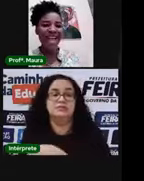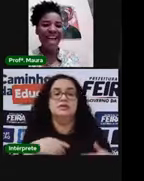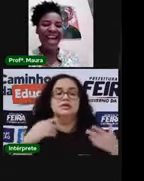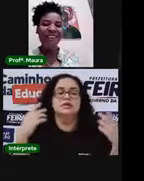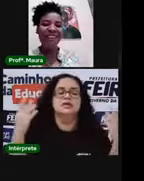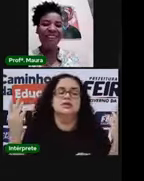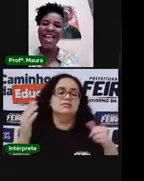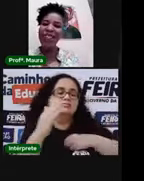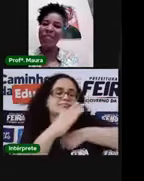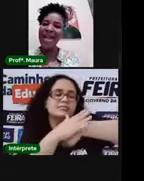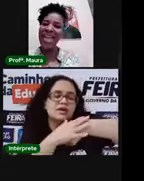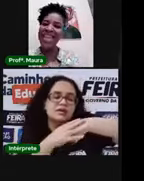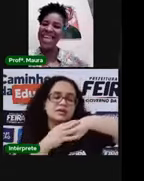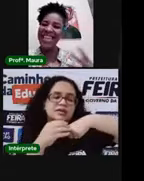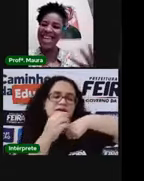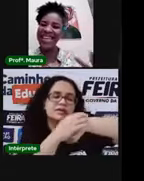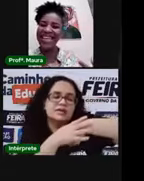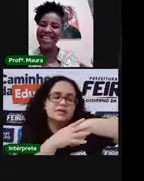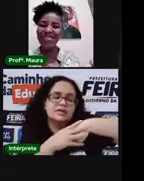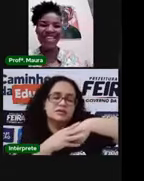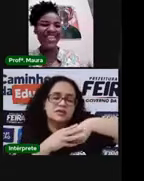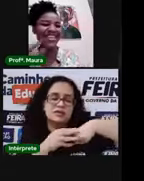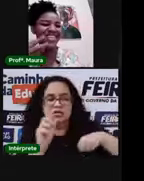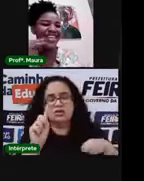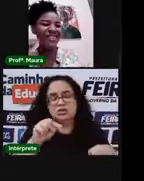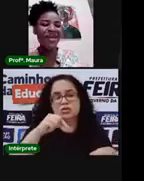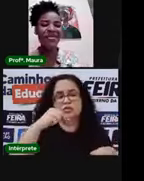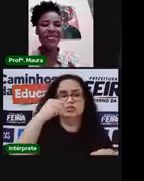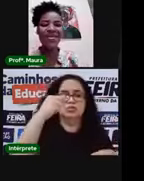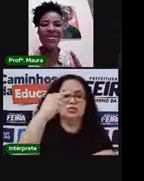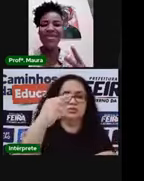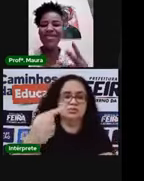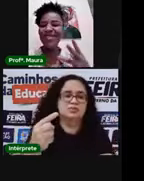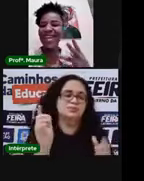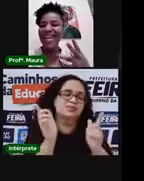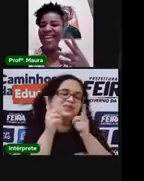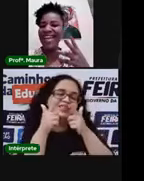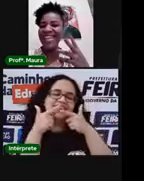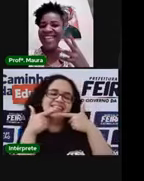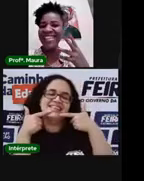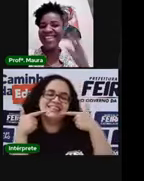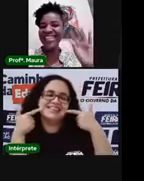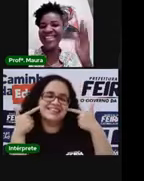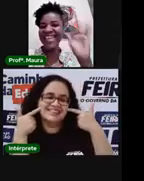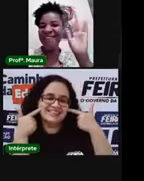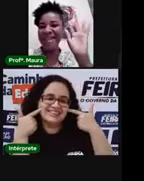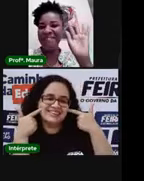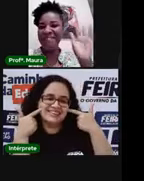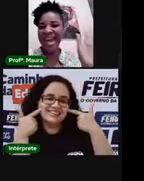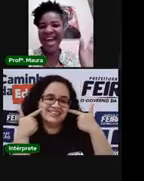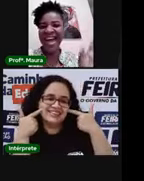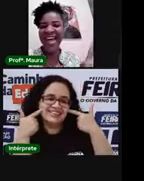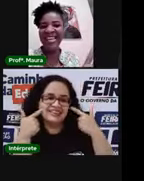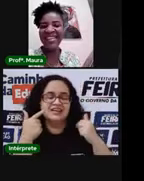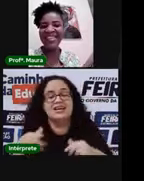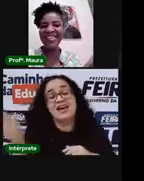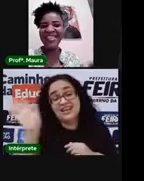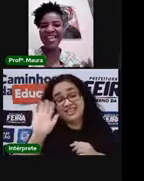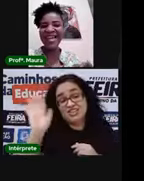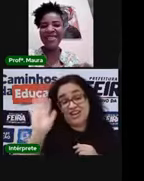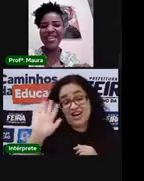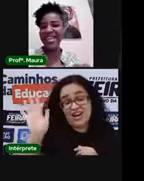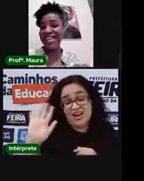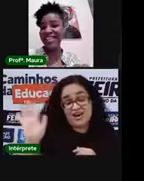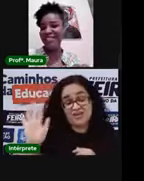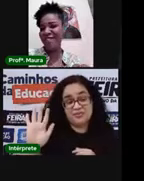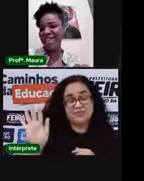Afeto, não é? Afeto é para além daquilo que a gente ri para o outro, não é? Que a gente dá um bye-bye,